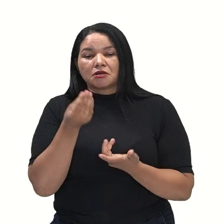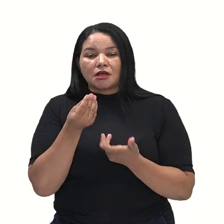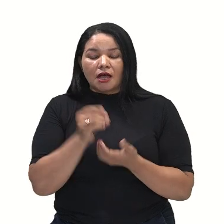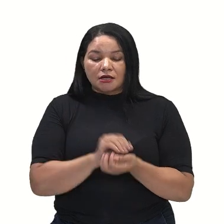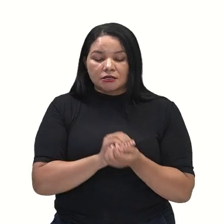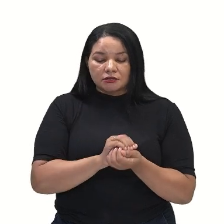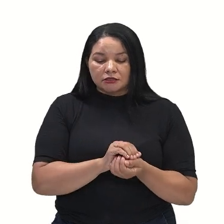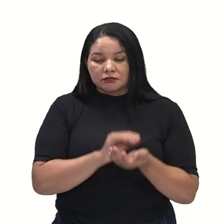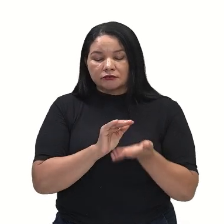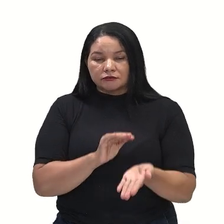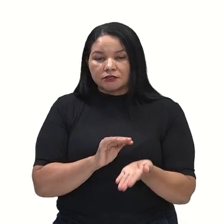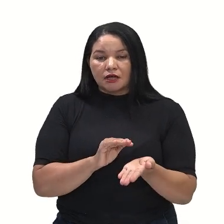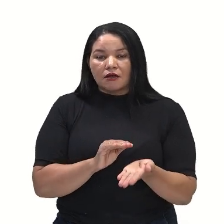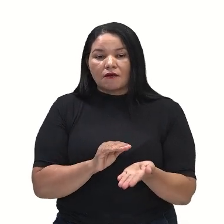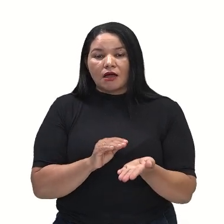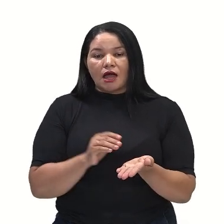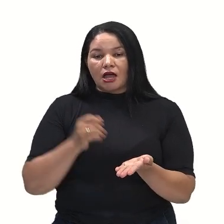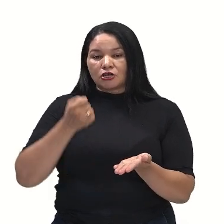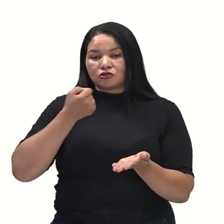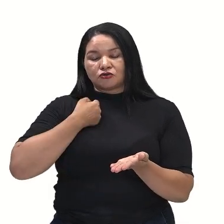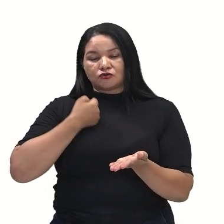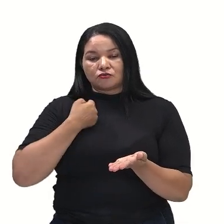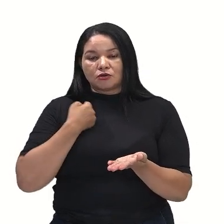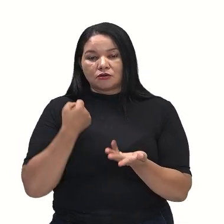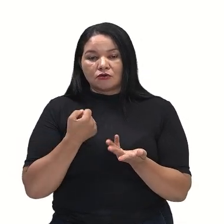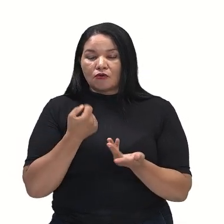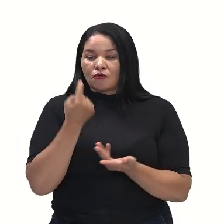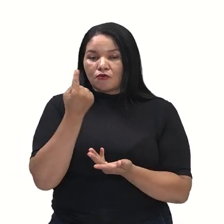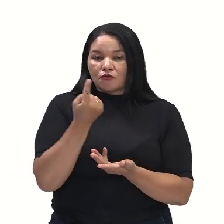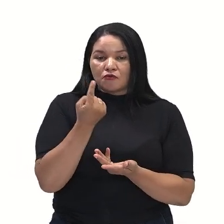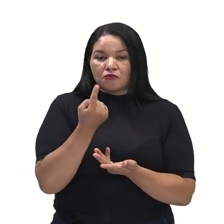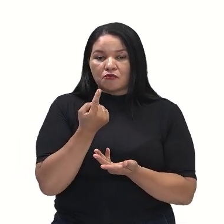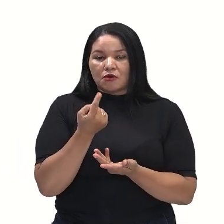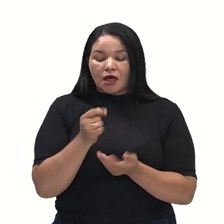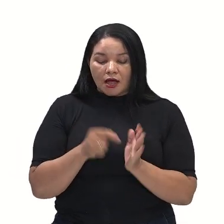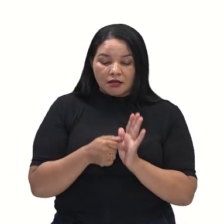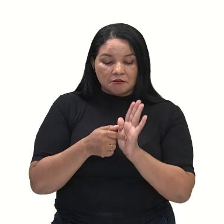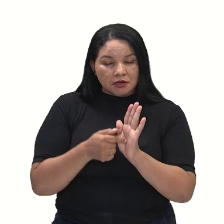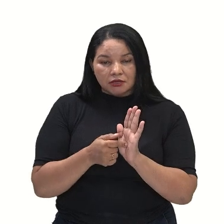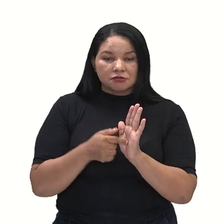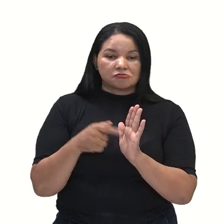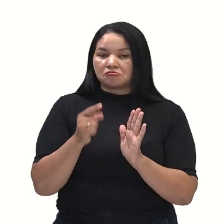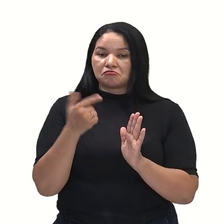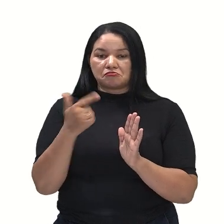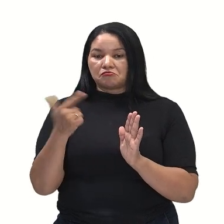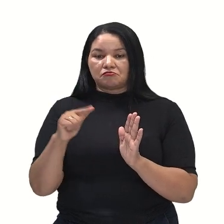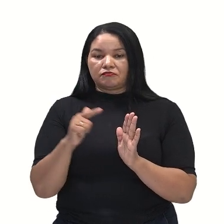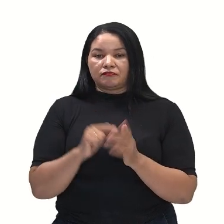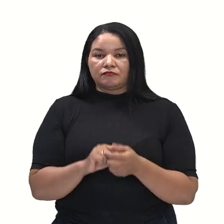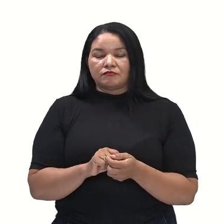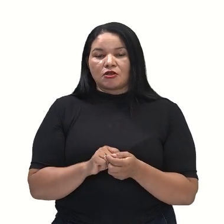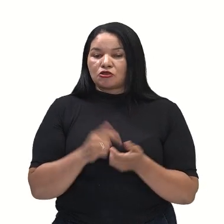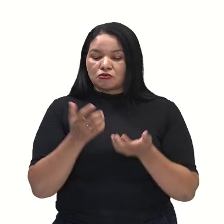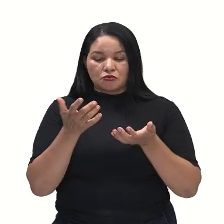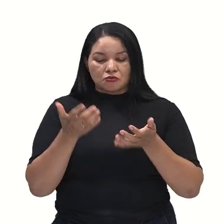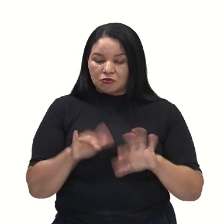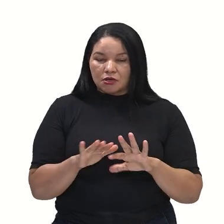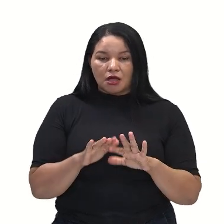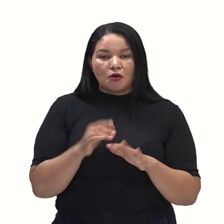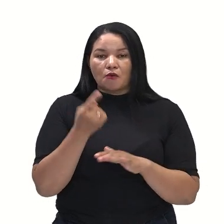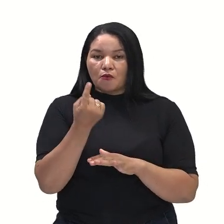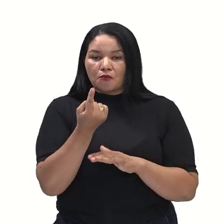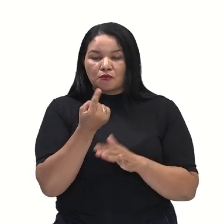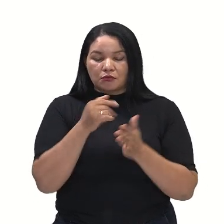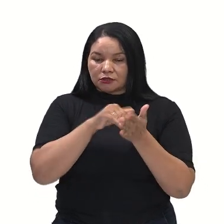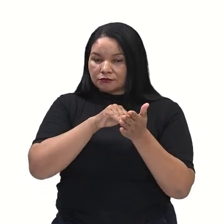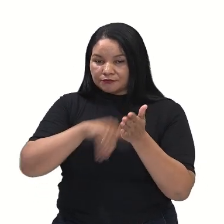não aparecer o número 1? Ou seja, eu não quero o número 1. Então, se eu não